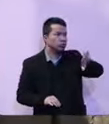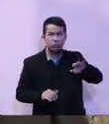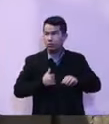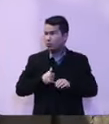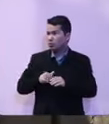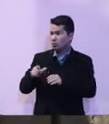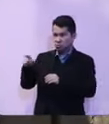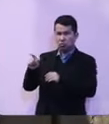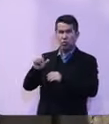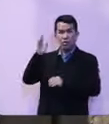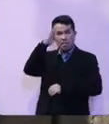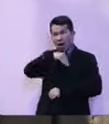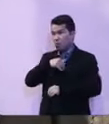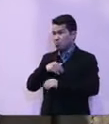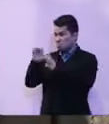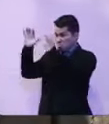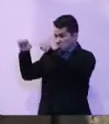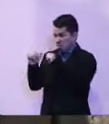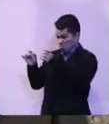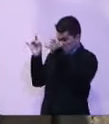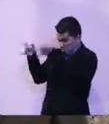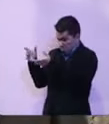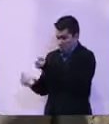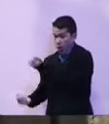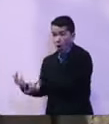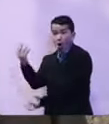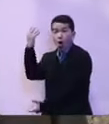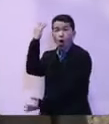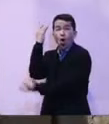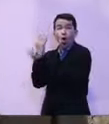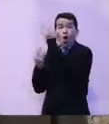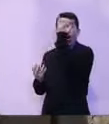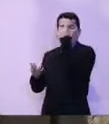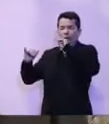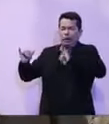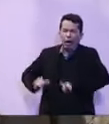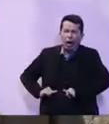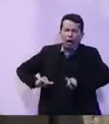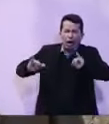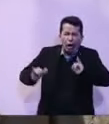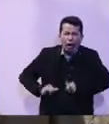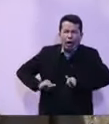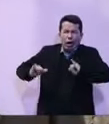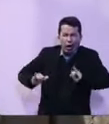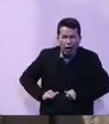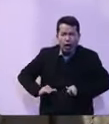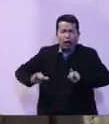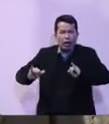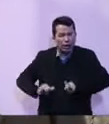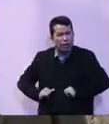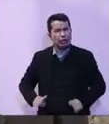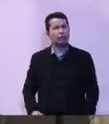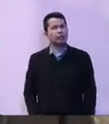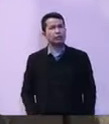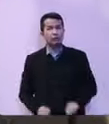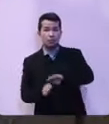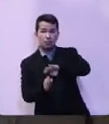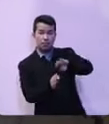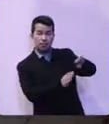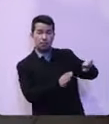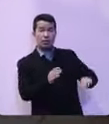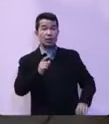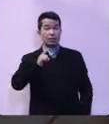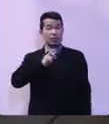vão chorar e ranger os dentes de desespero. Em Mateus 25, 41, a Bíblia diz